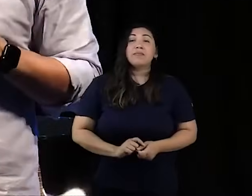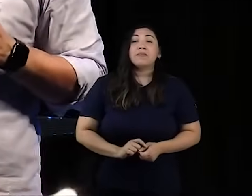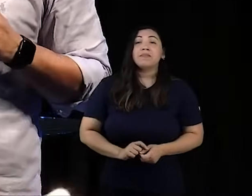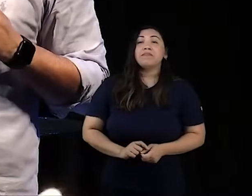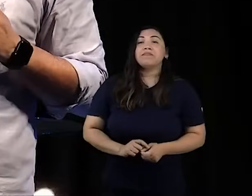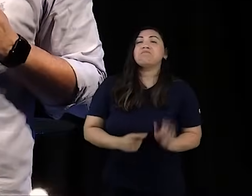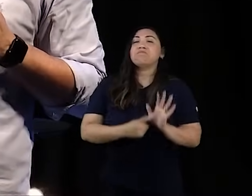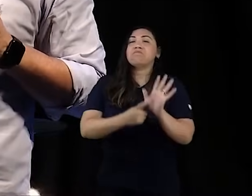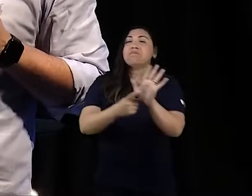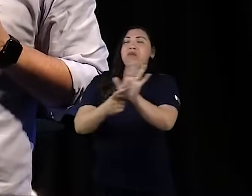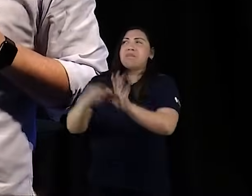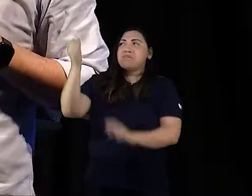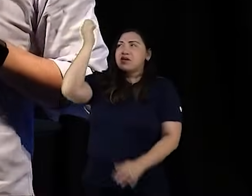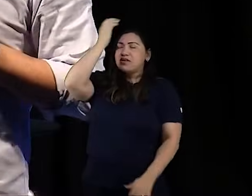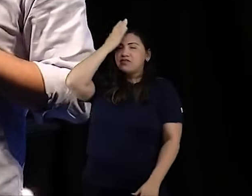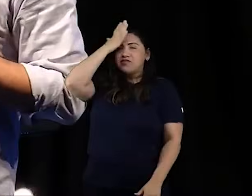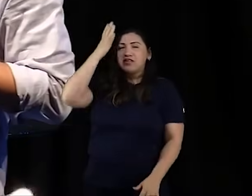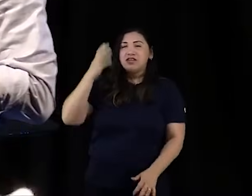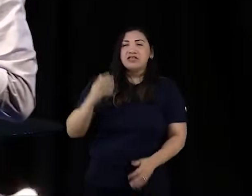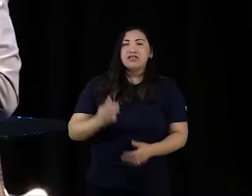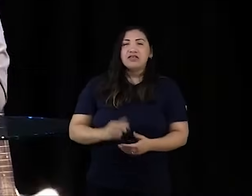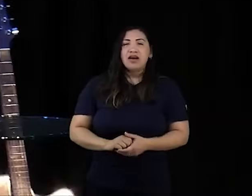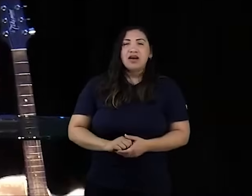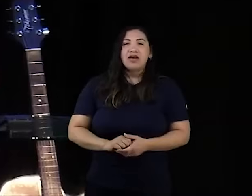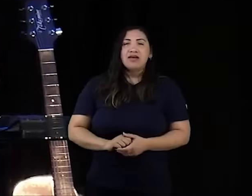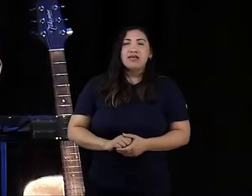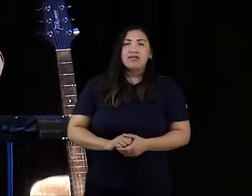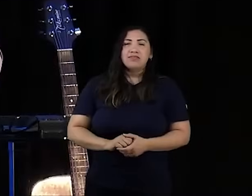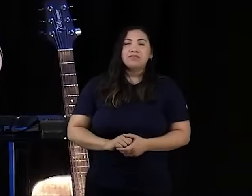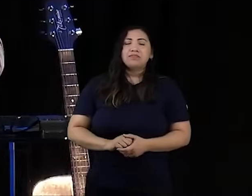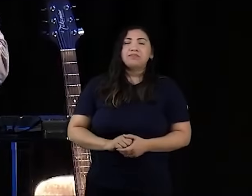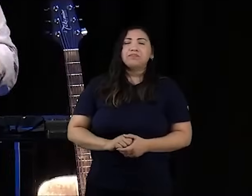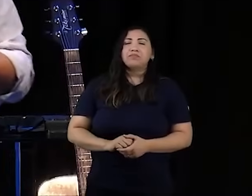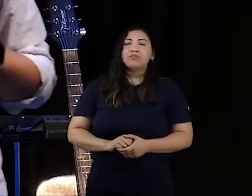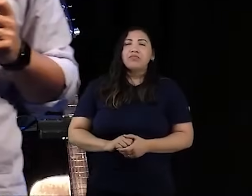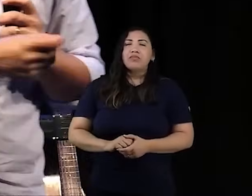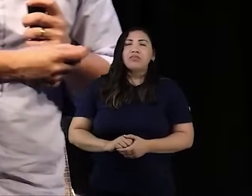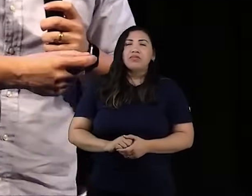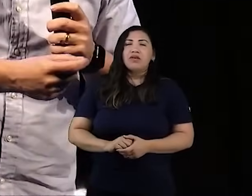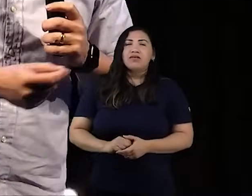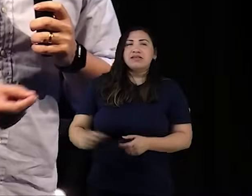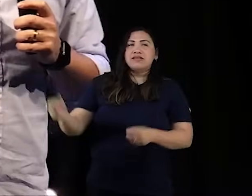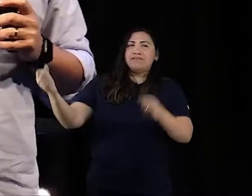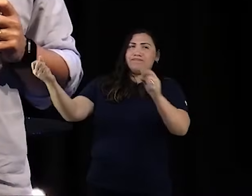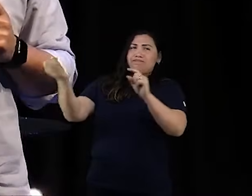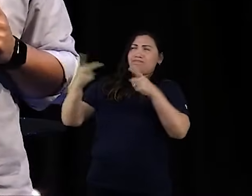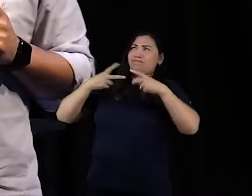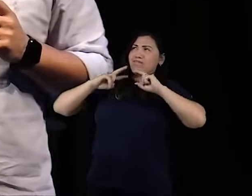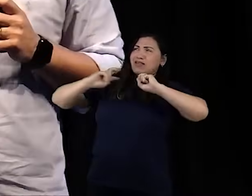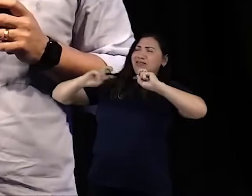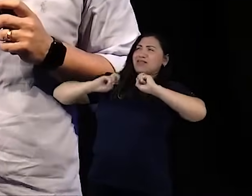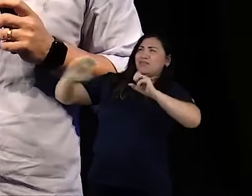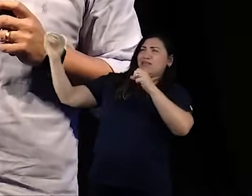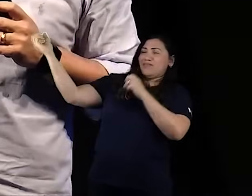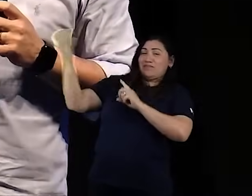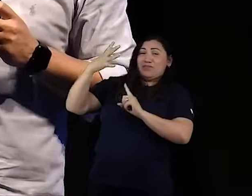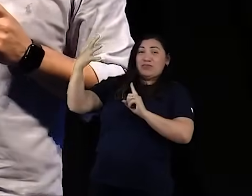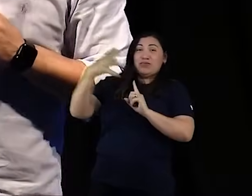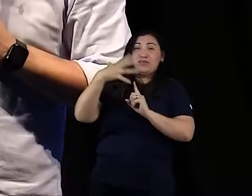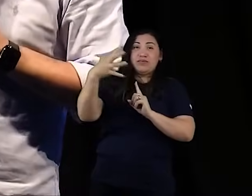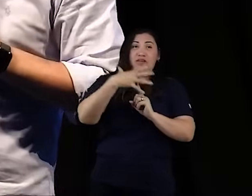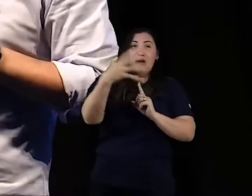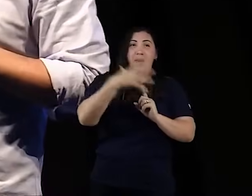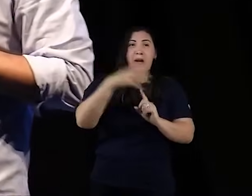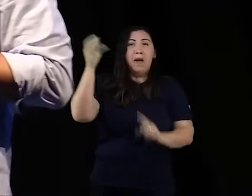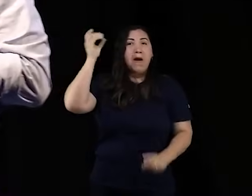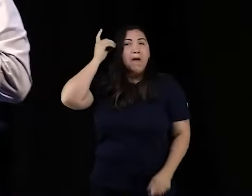manifestar ou para explorar e muito daquilo que a gente vive de exploração maligna vem muito não tudo aquilo